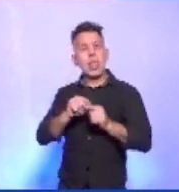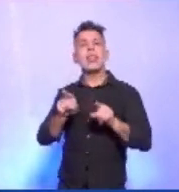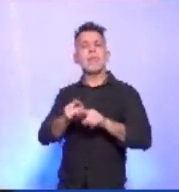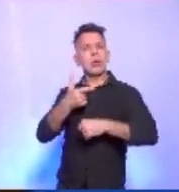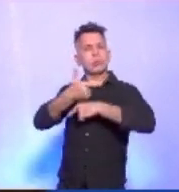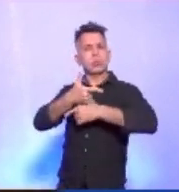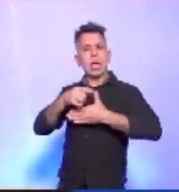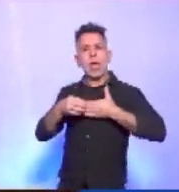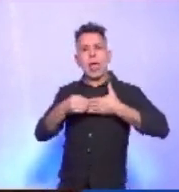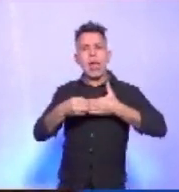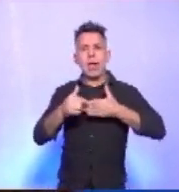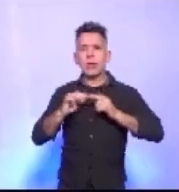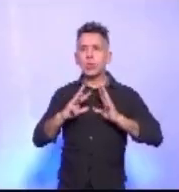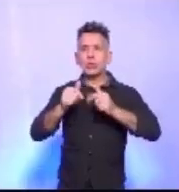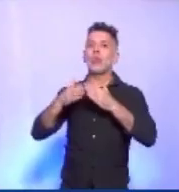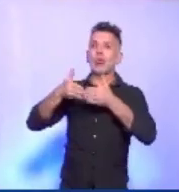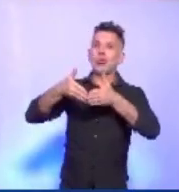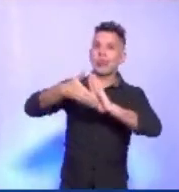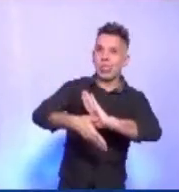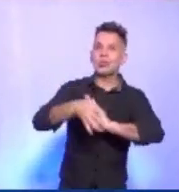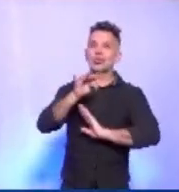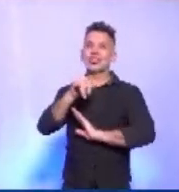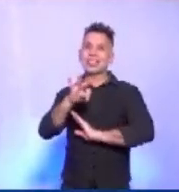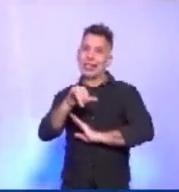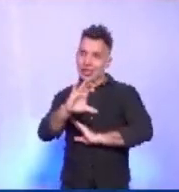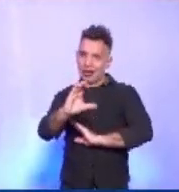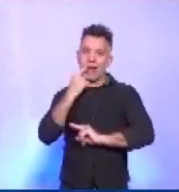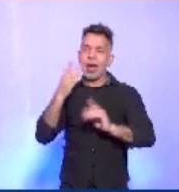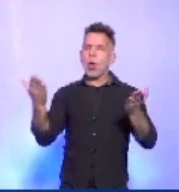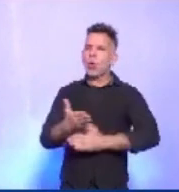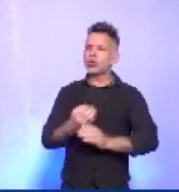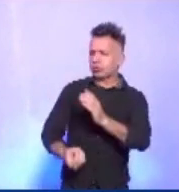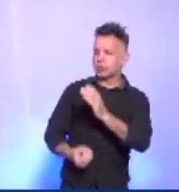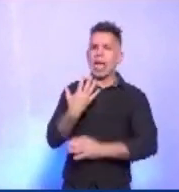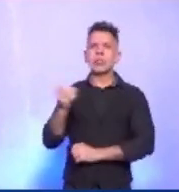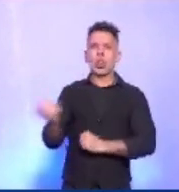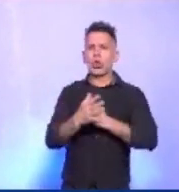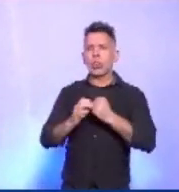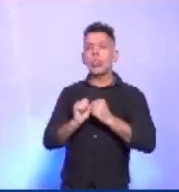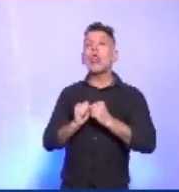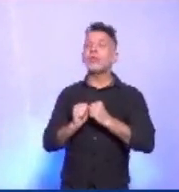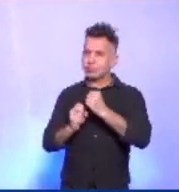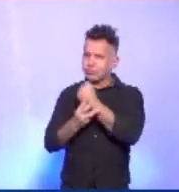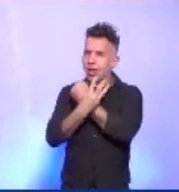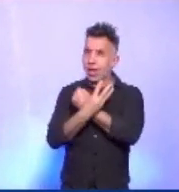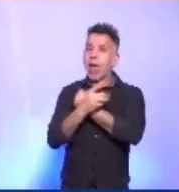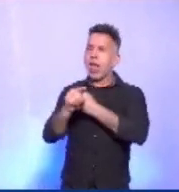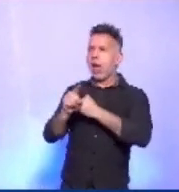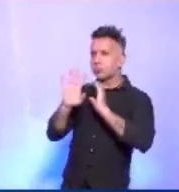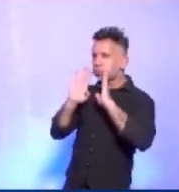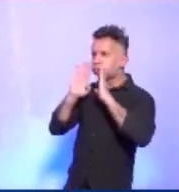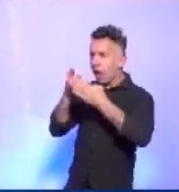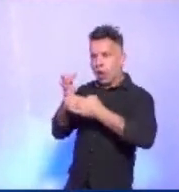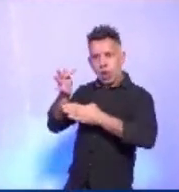liderazgo nos mercados onde atua. Hoje, nasce essa nova Allianz, uma empresa que olha para o futuro e que inicia